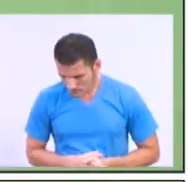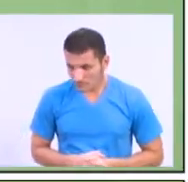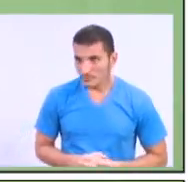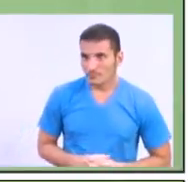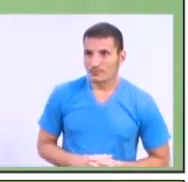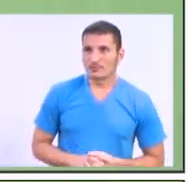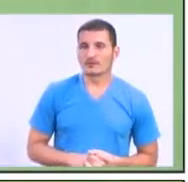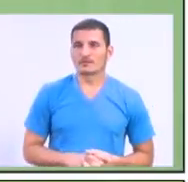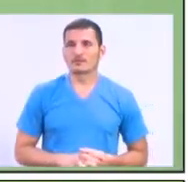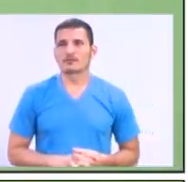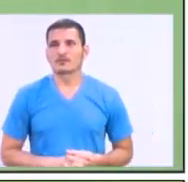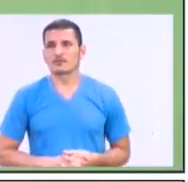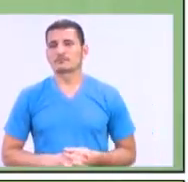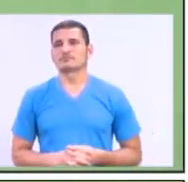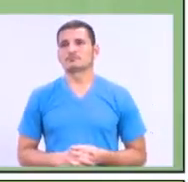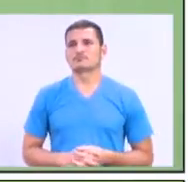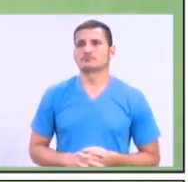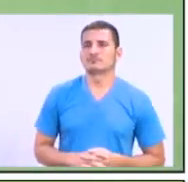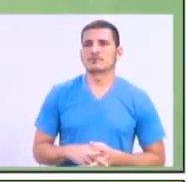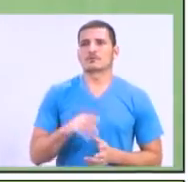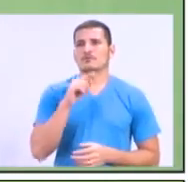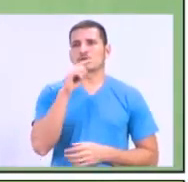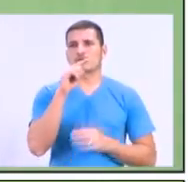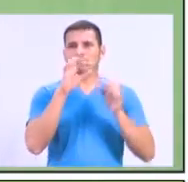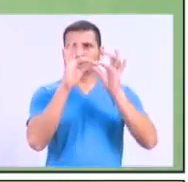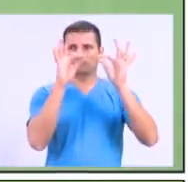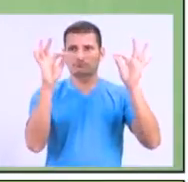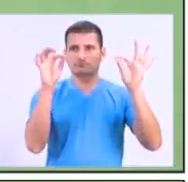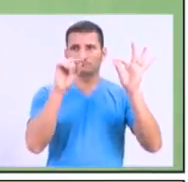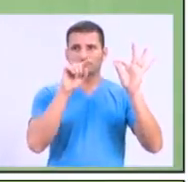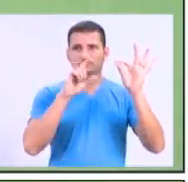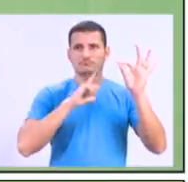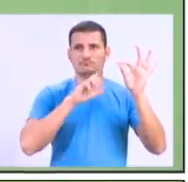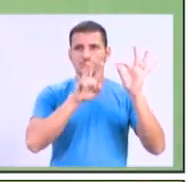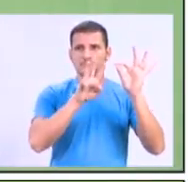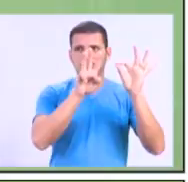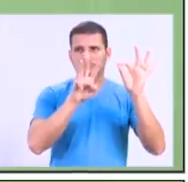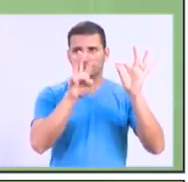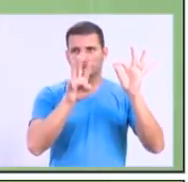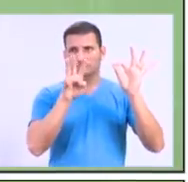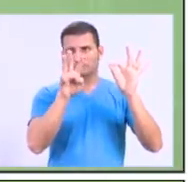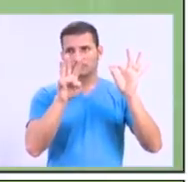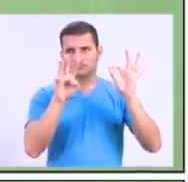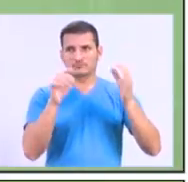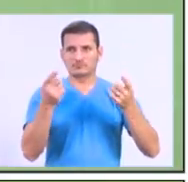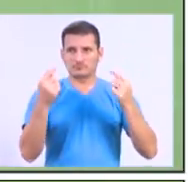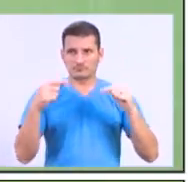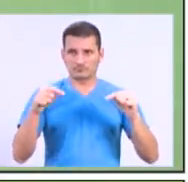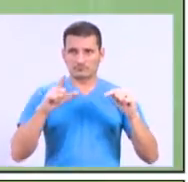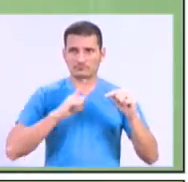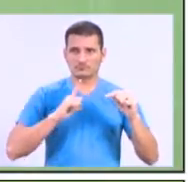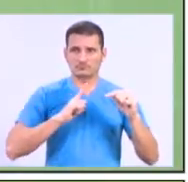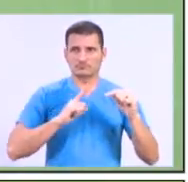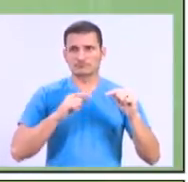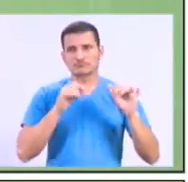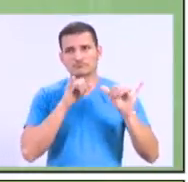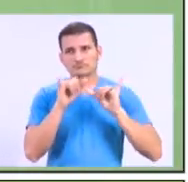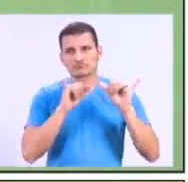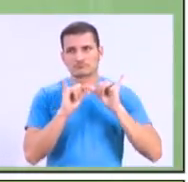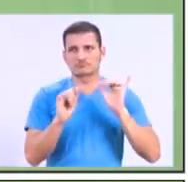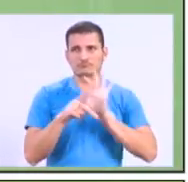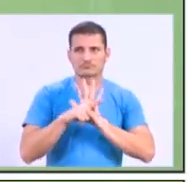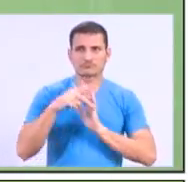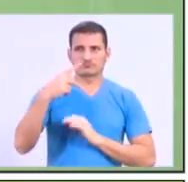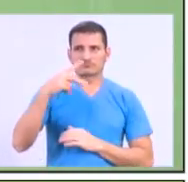Aqui nós temos o endereço que foi acessado, certo? E aqui nós temos as diferentes informações do PHP,